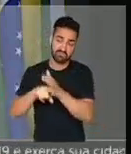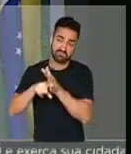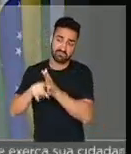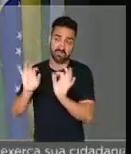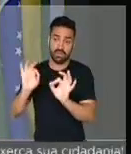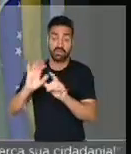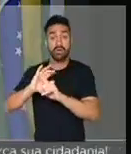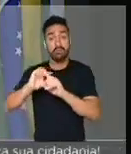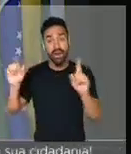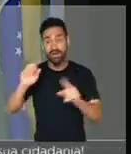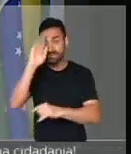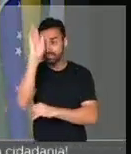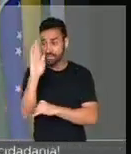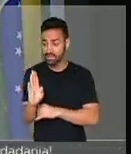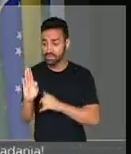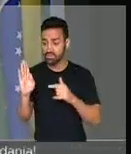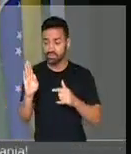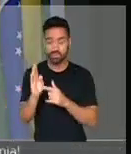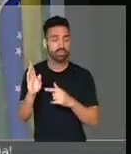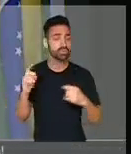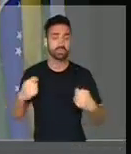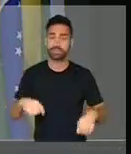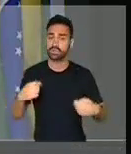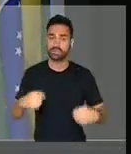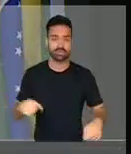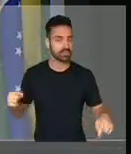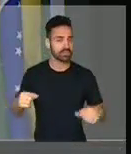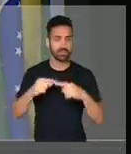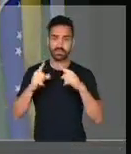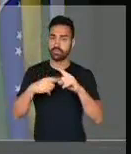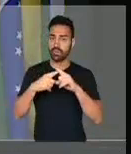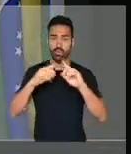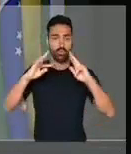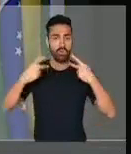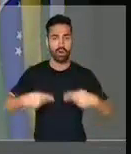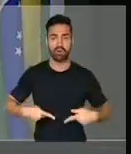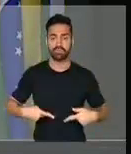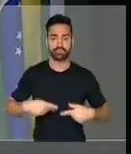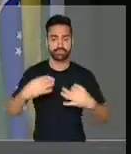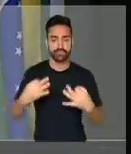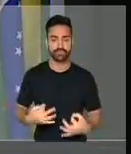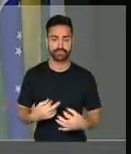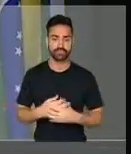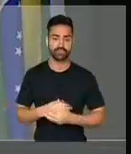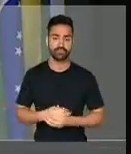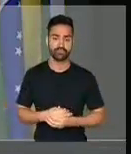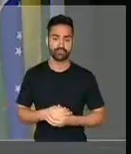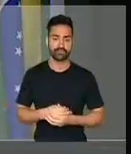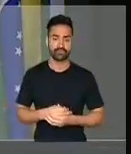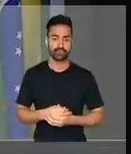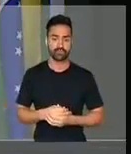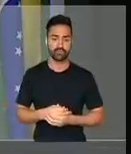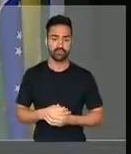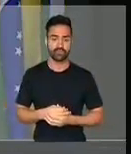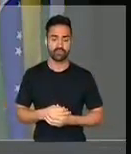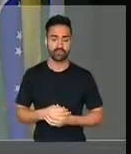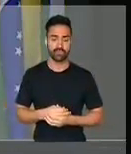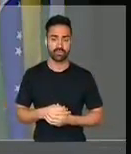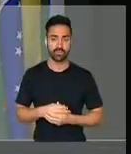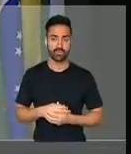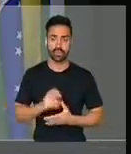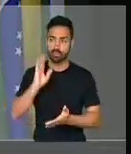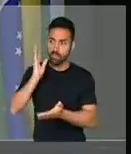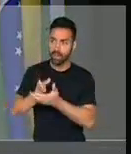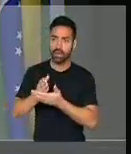Brasil precisa ser um país mais humano, mais decente. Deixar de ser tão